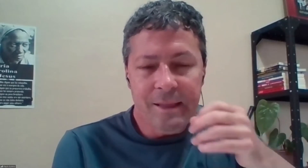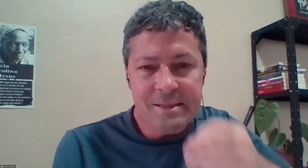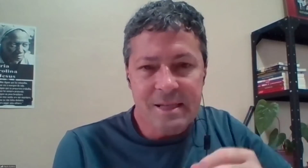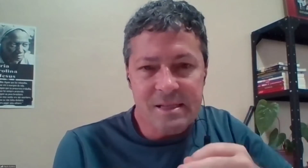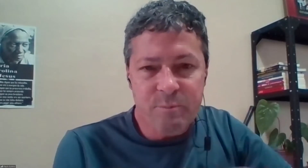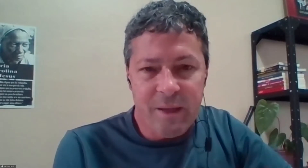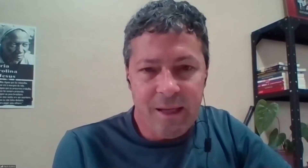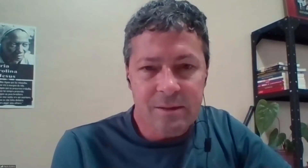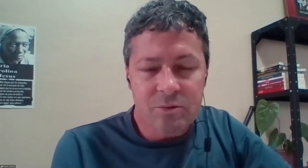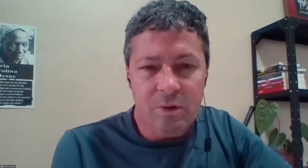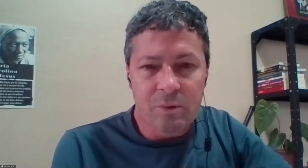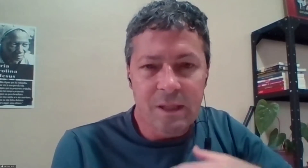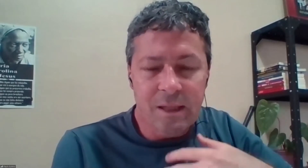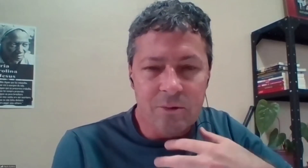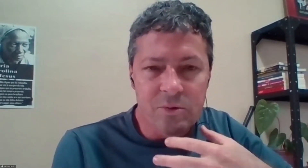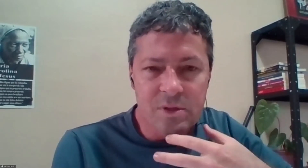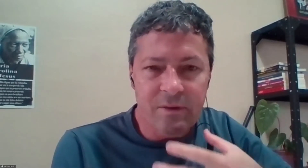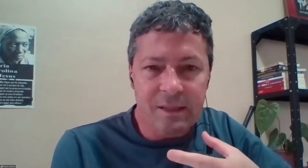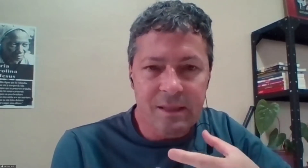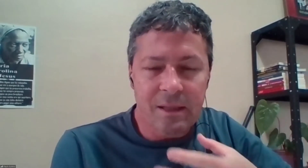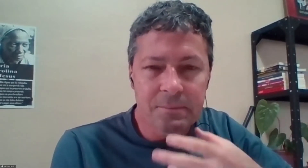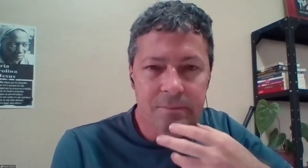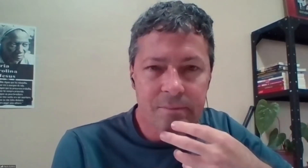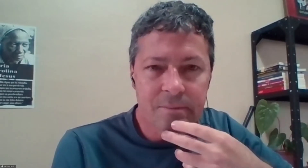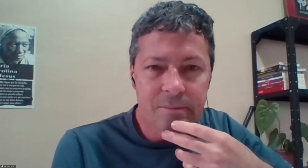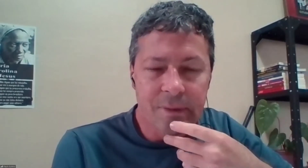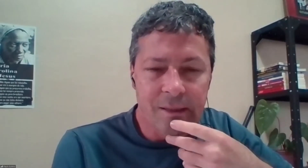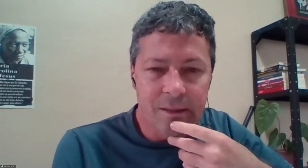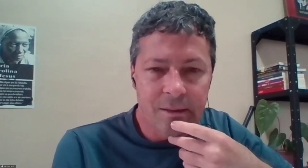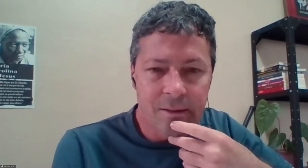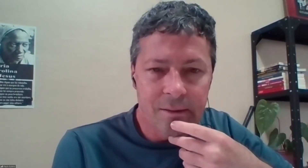E nesse aspecto, eu queria inclusive aqui